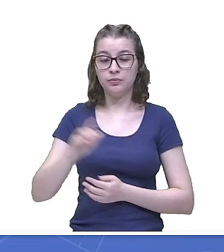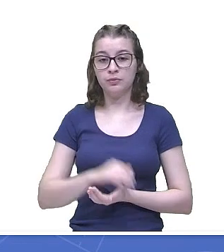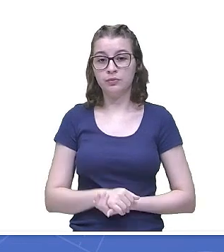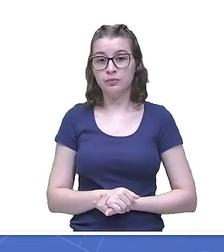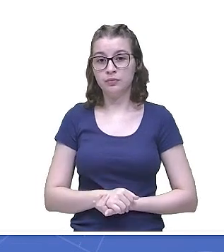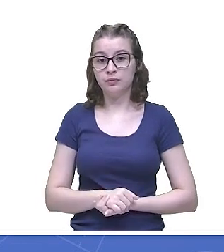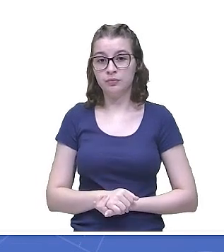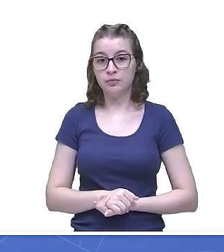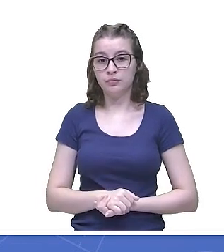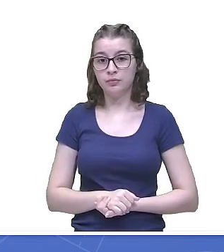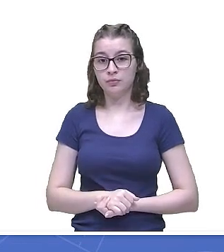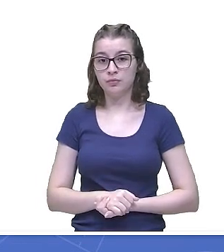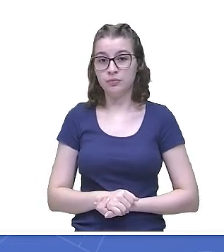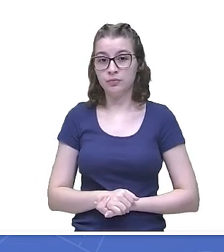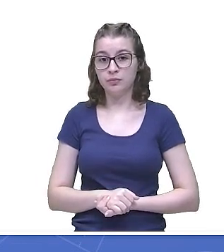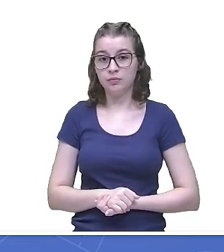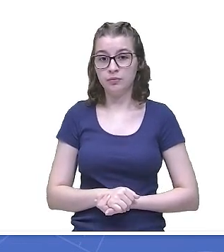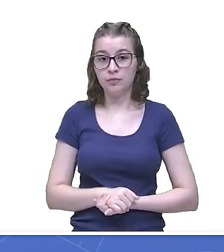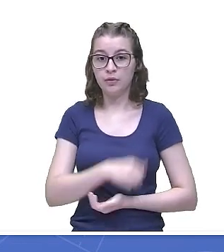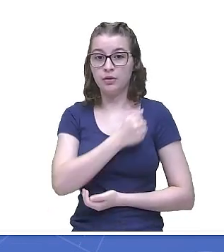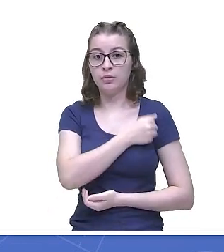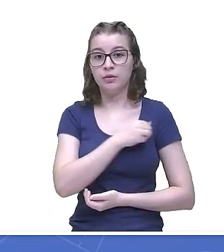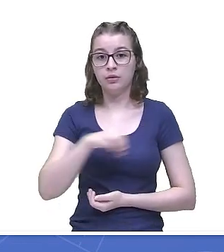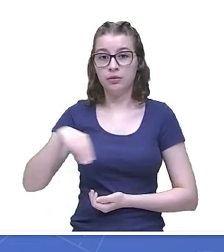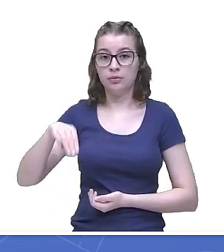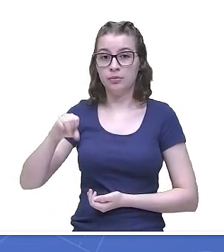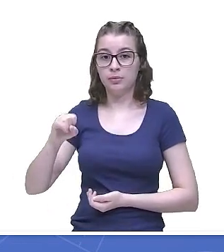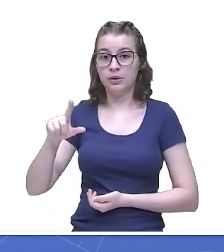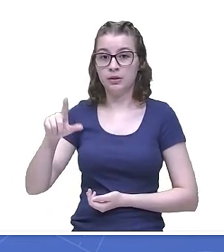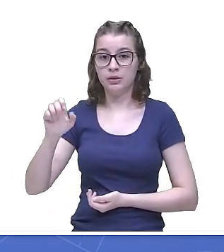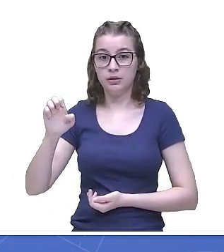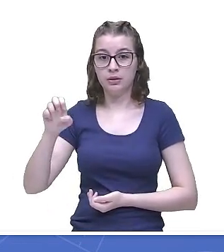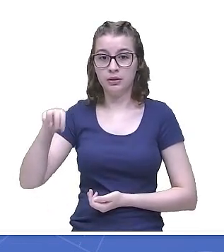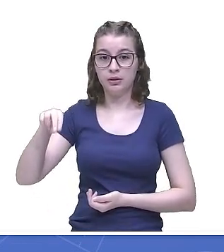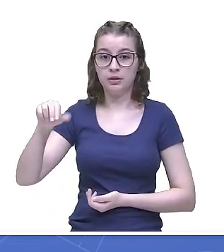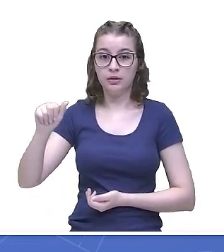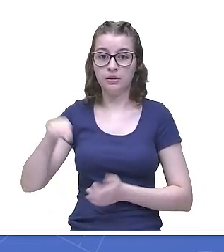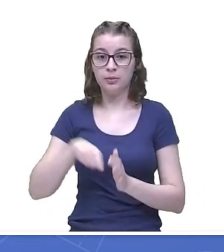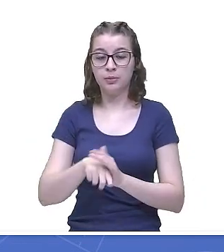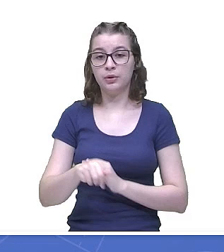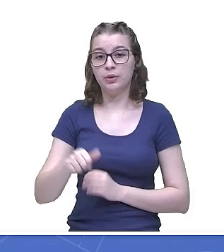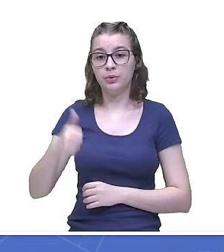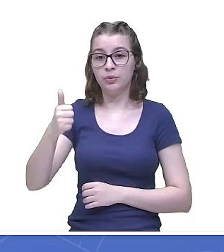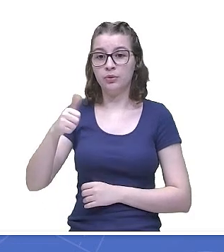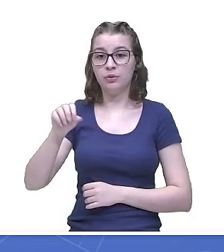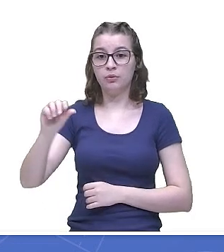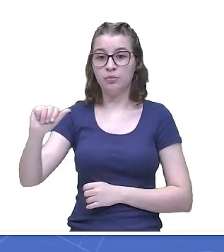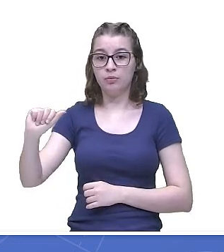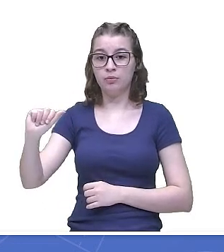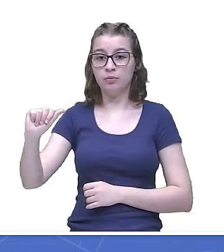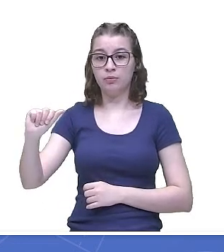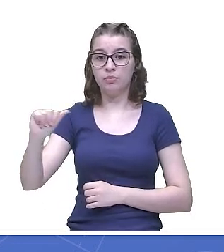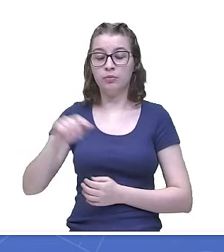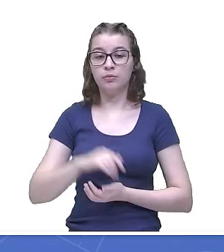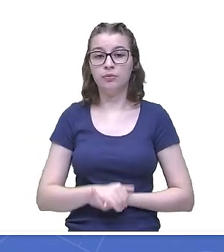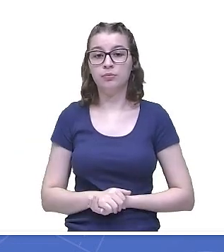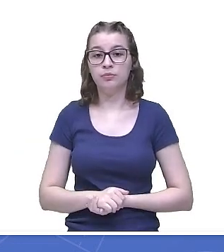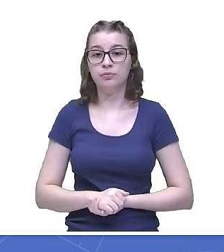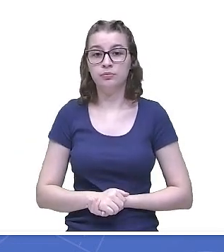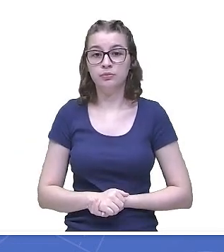E a Milena disse que a questão 1 é a letra A também. Então aí o João e a Milena